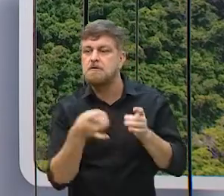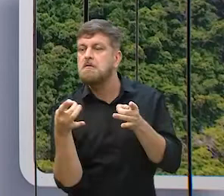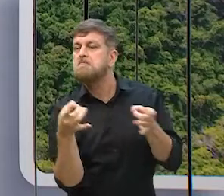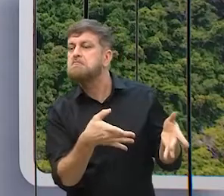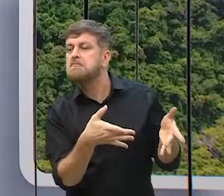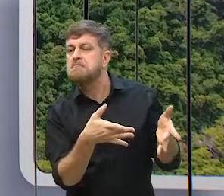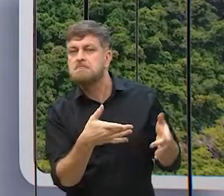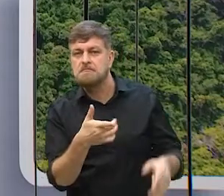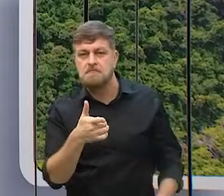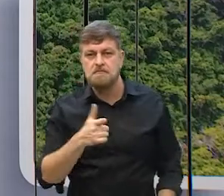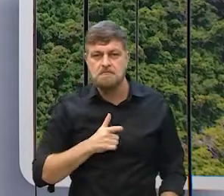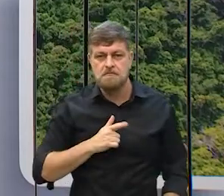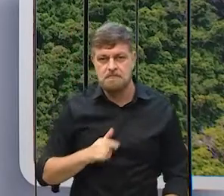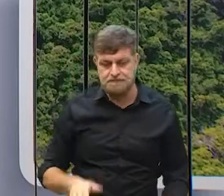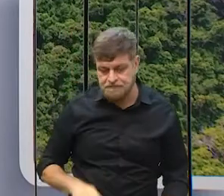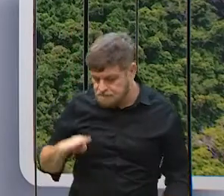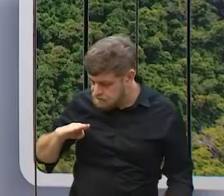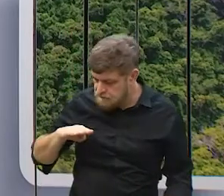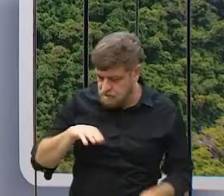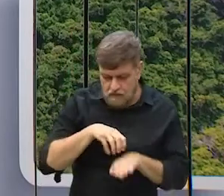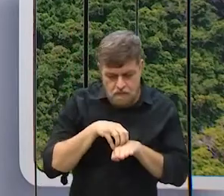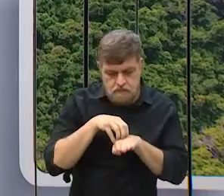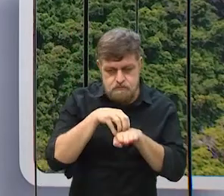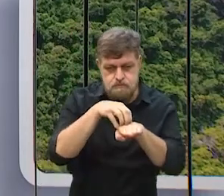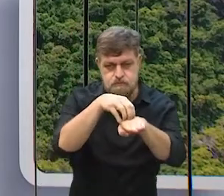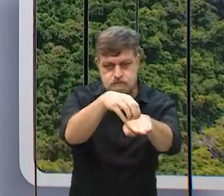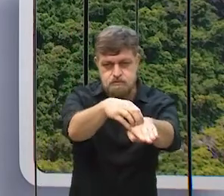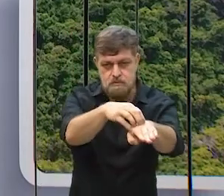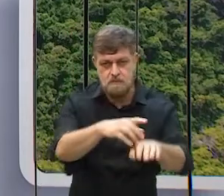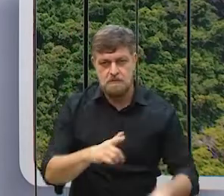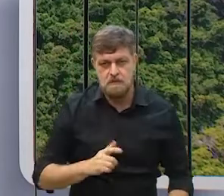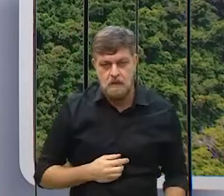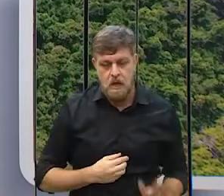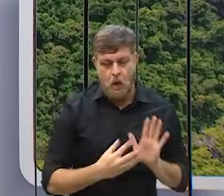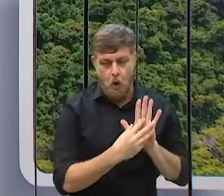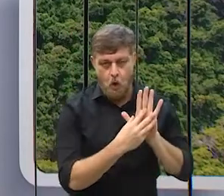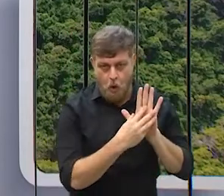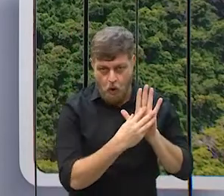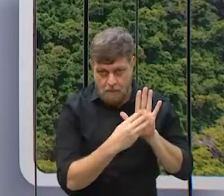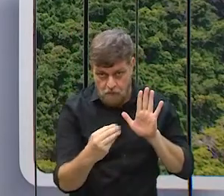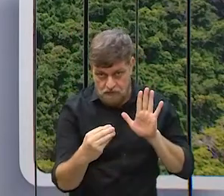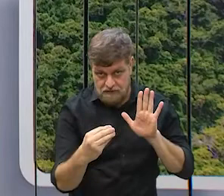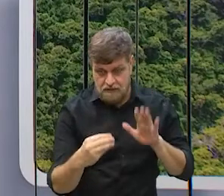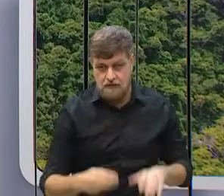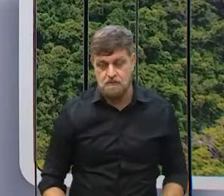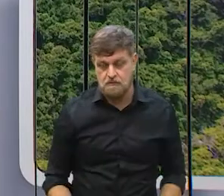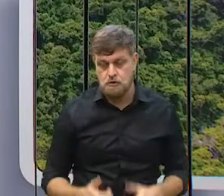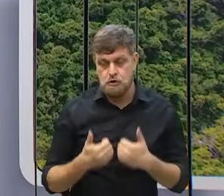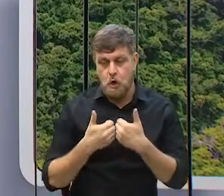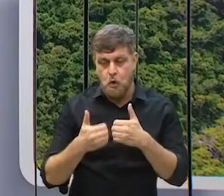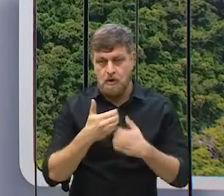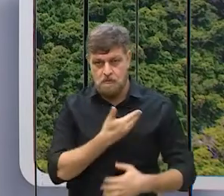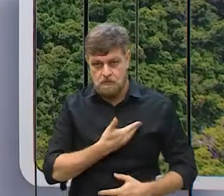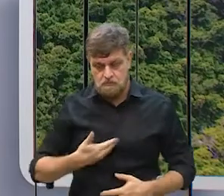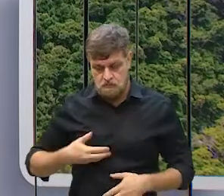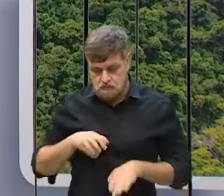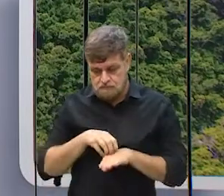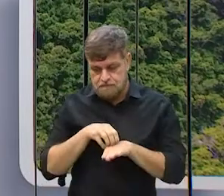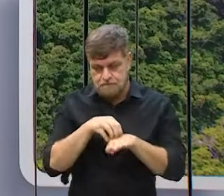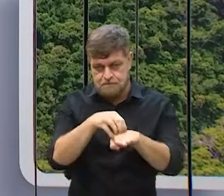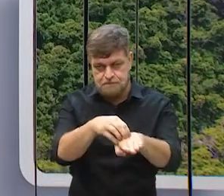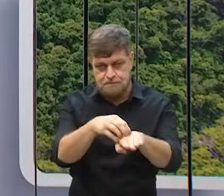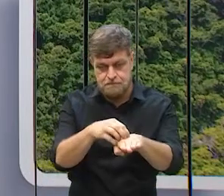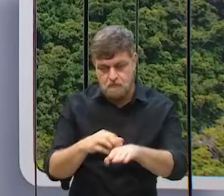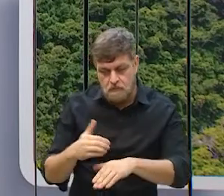acessam, elas não chegam ali, entende? Então, esse modelo de transporte, ao meu ver, ele precisa ser ir